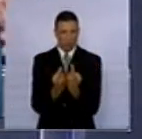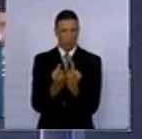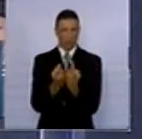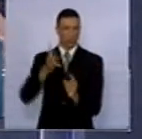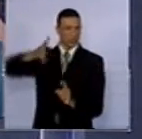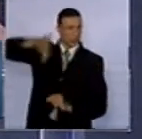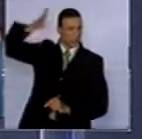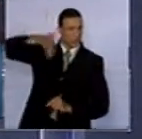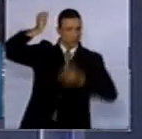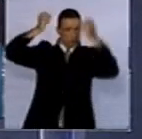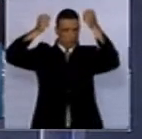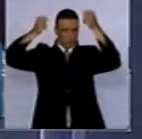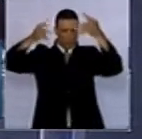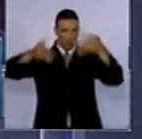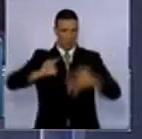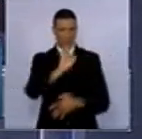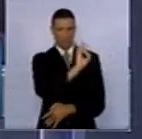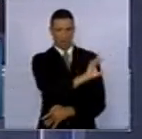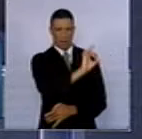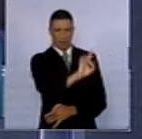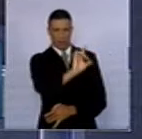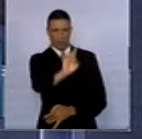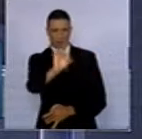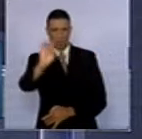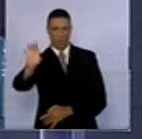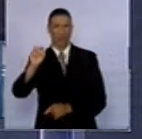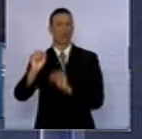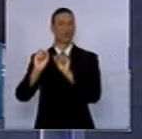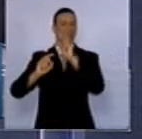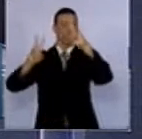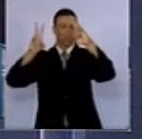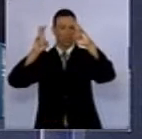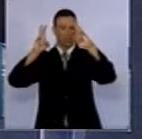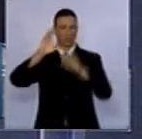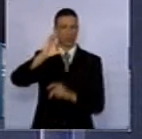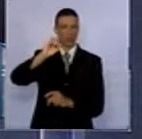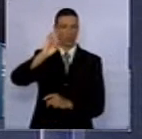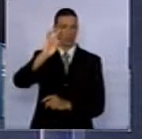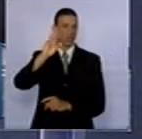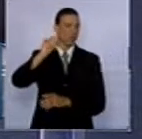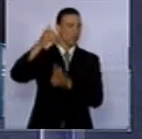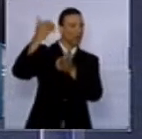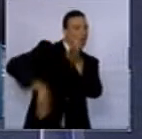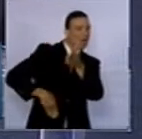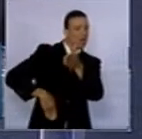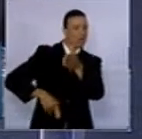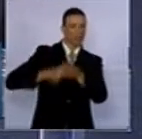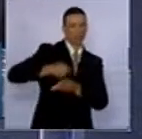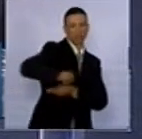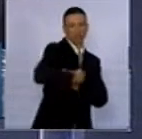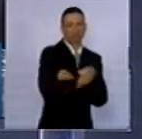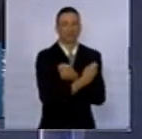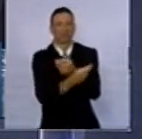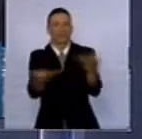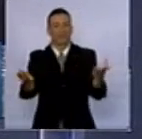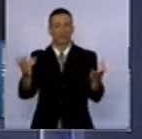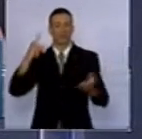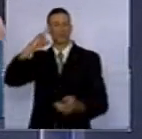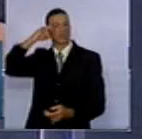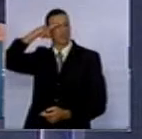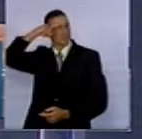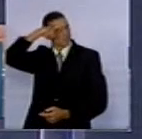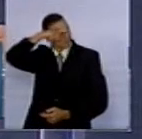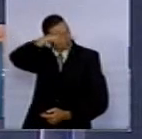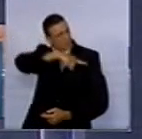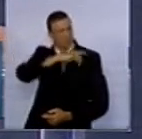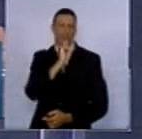toda a parte de discussão aqui da questão das cotas o quanto é difícil distribuir o conteúdo nacional no Brasil então que o